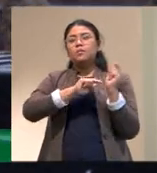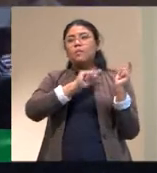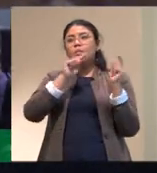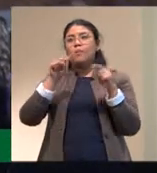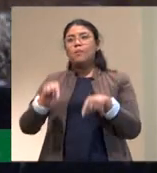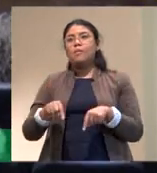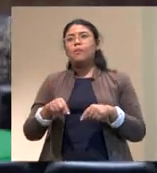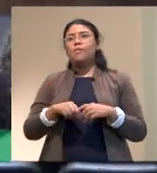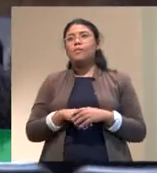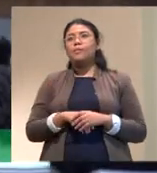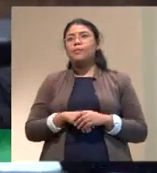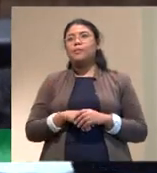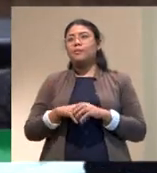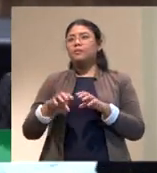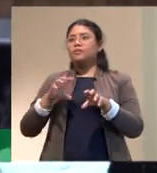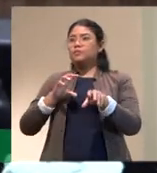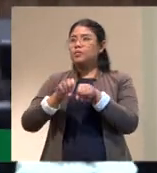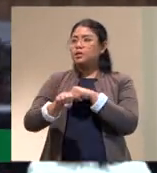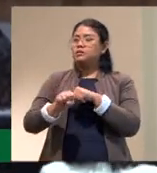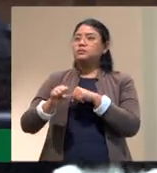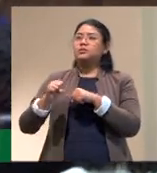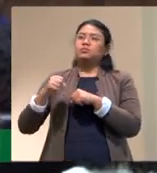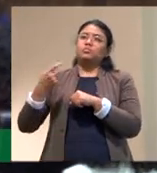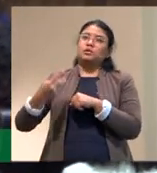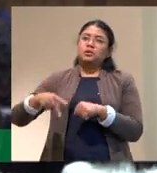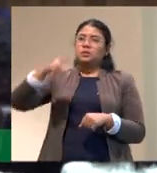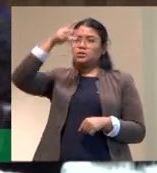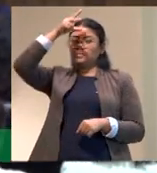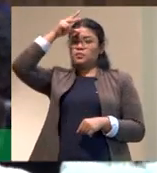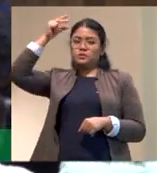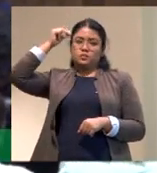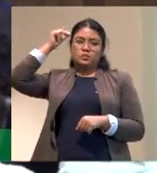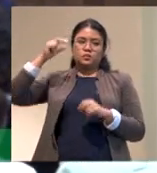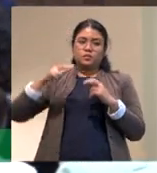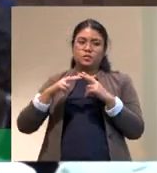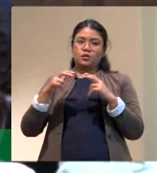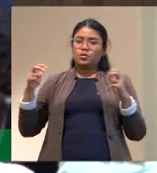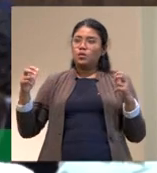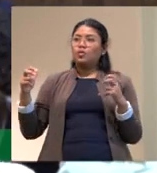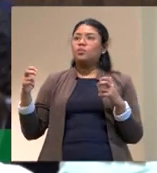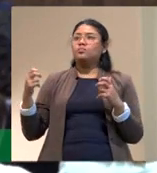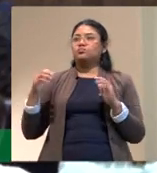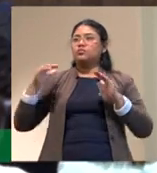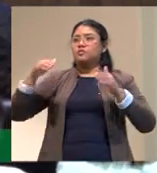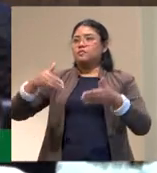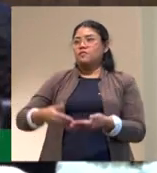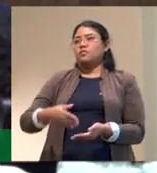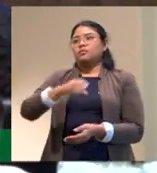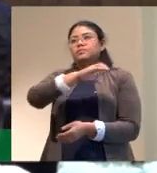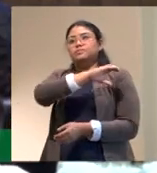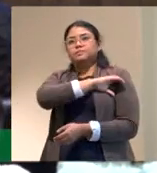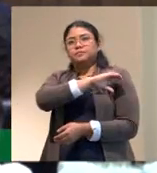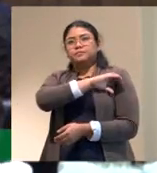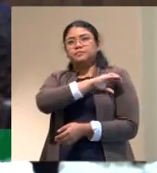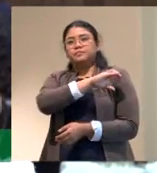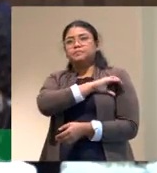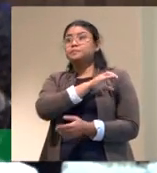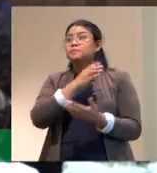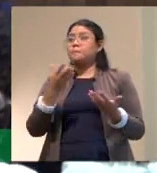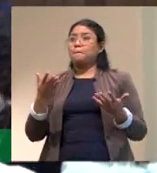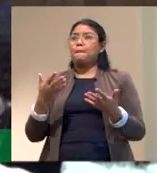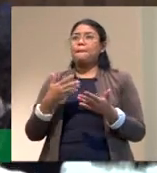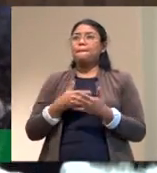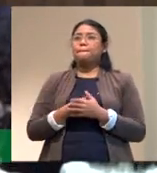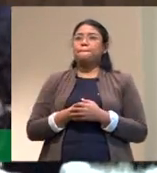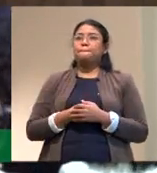na formação da rede, na formação de novas professoras para a educação infantil e trabalhando com a pesquisa,